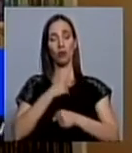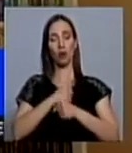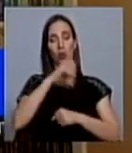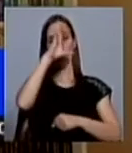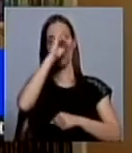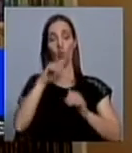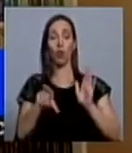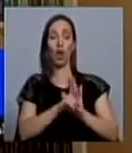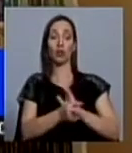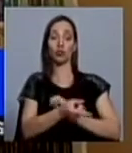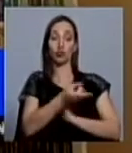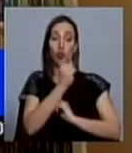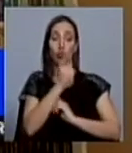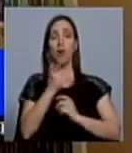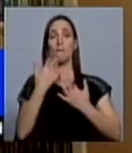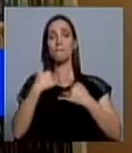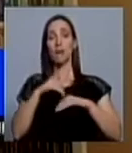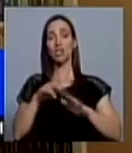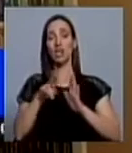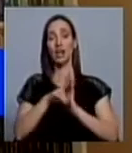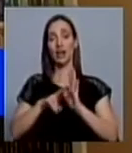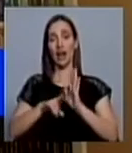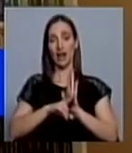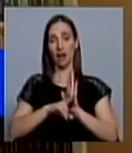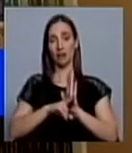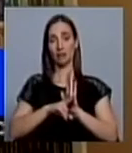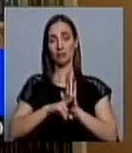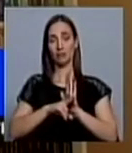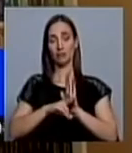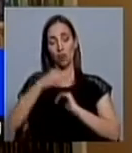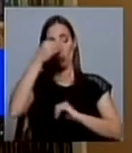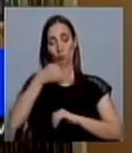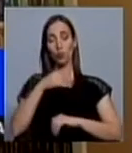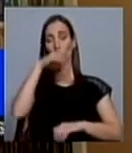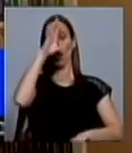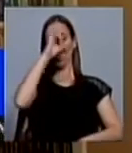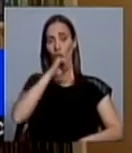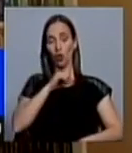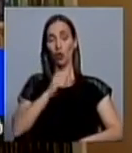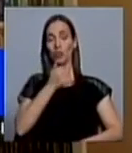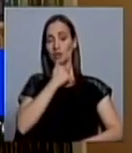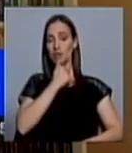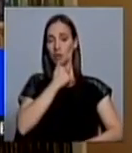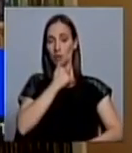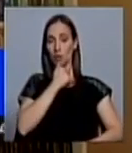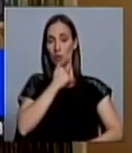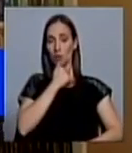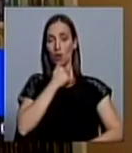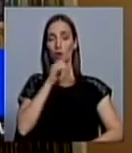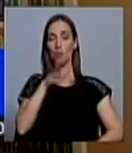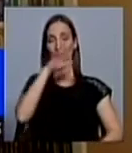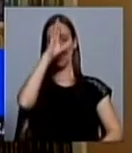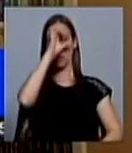lei, é uma regra de conduta que o próprio governo instituiu e da qual o